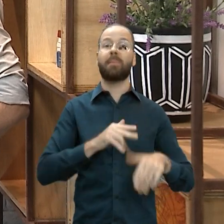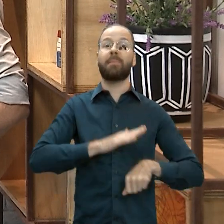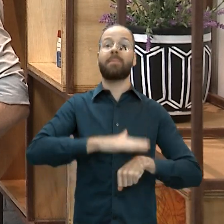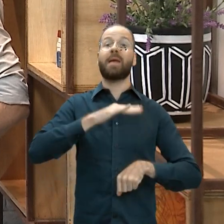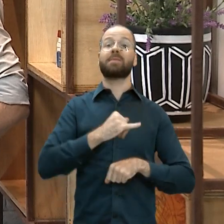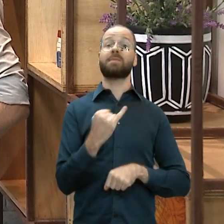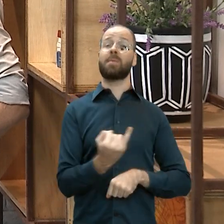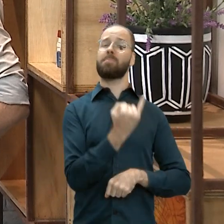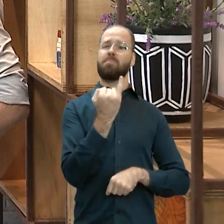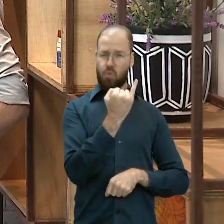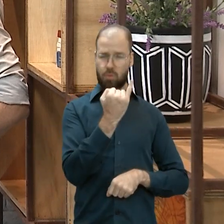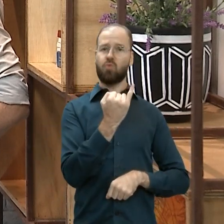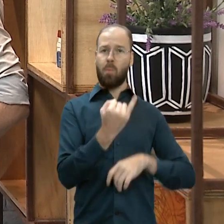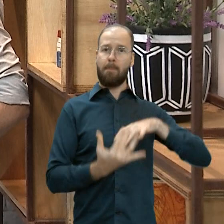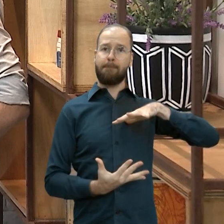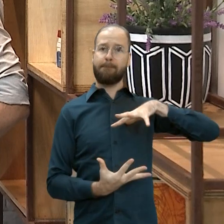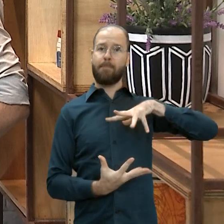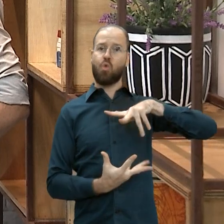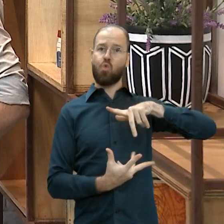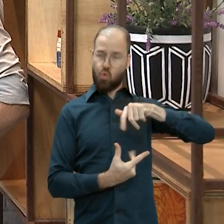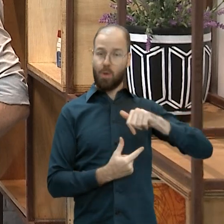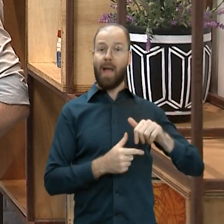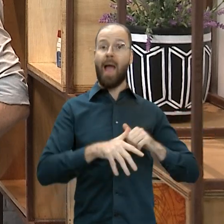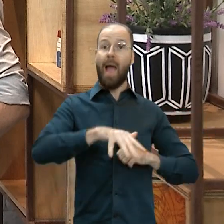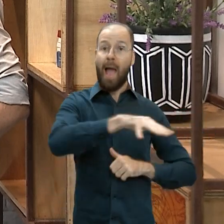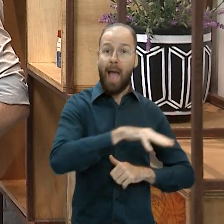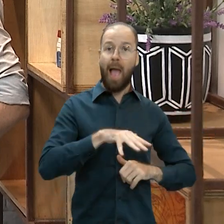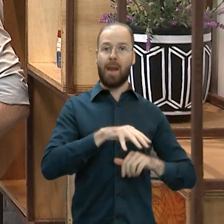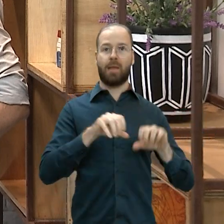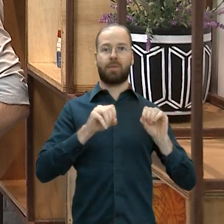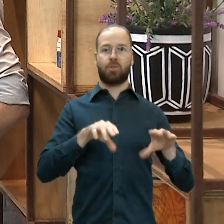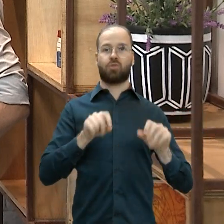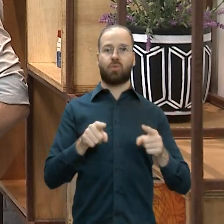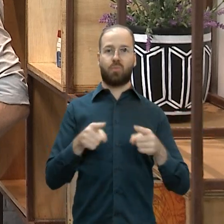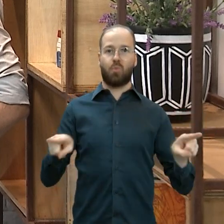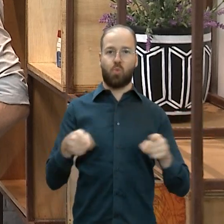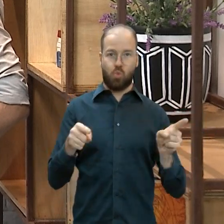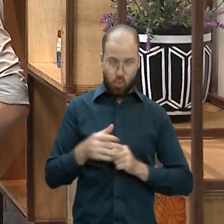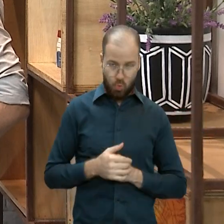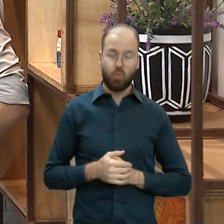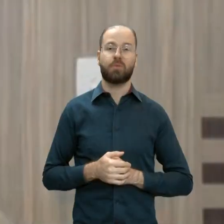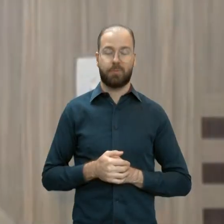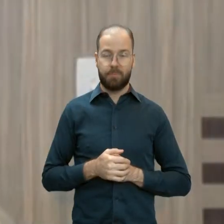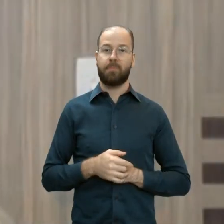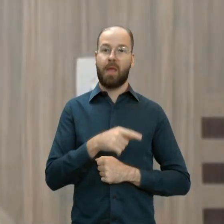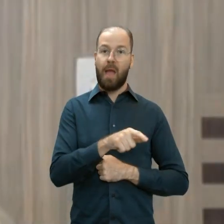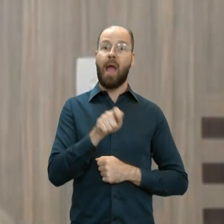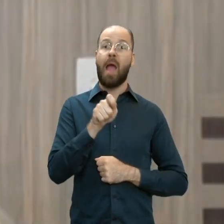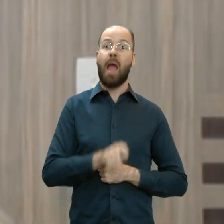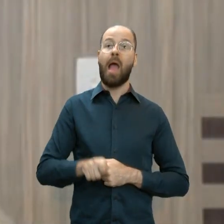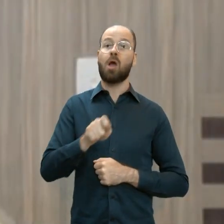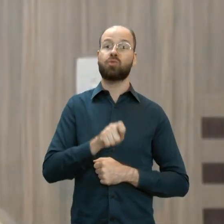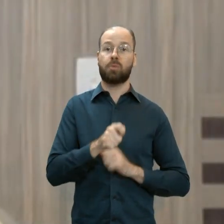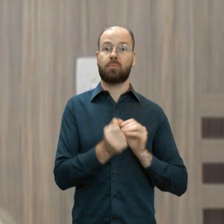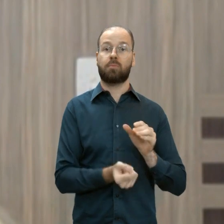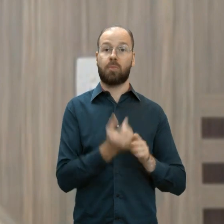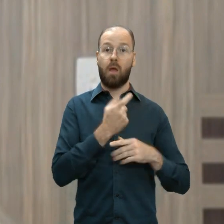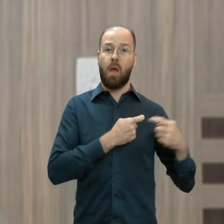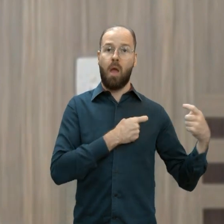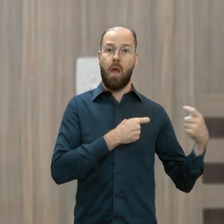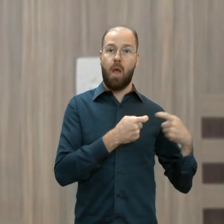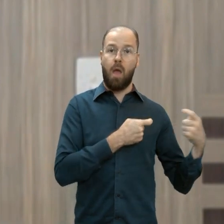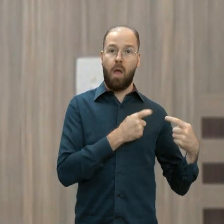importante associação nessa área de educação musical do mundo, né? É uma associação criada no pós-guerra,